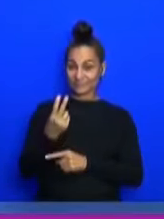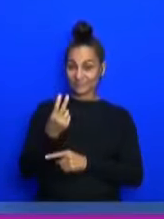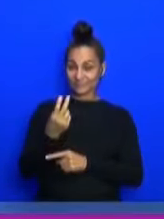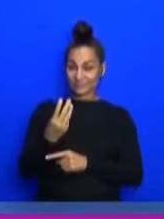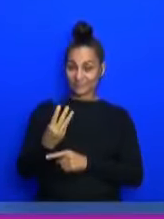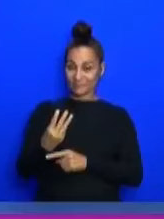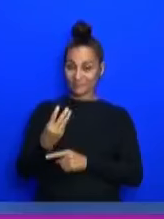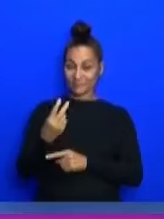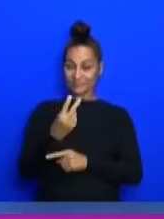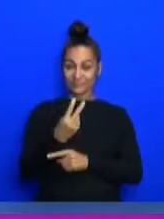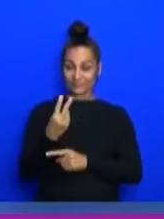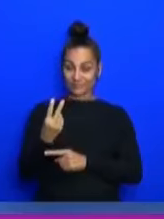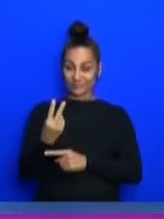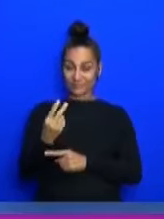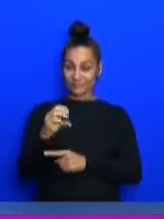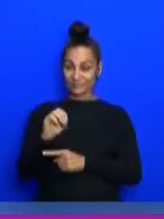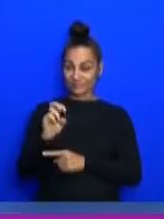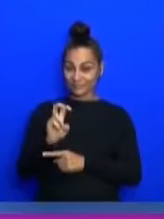23